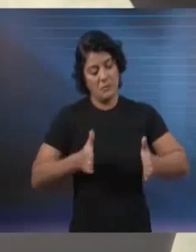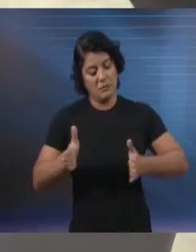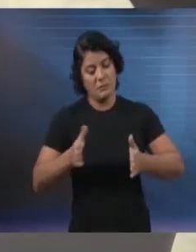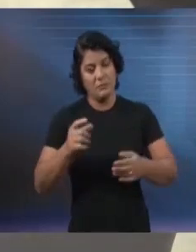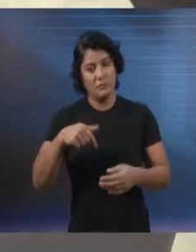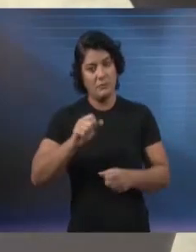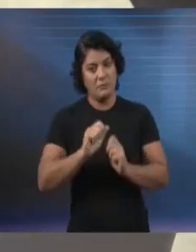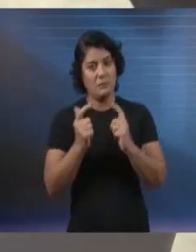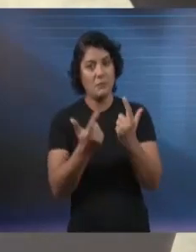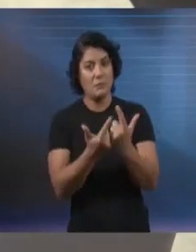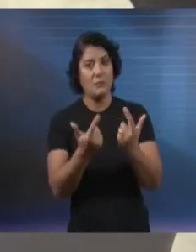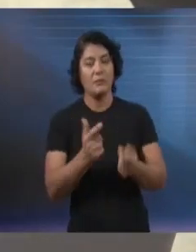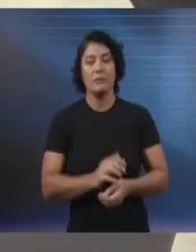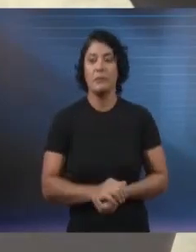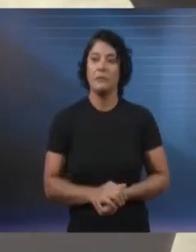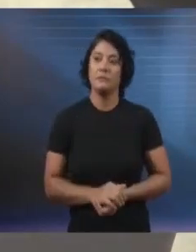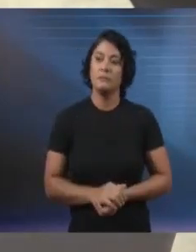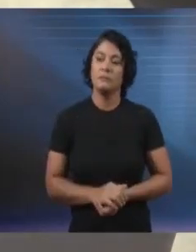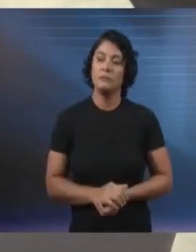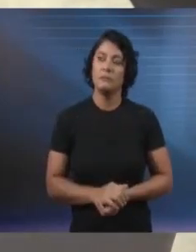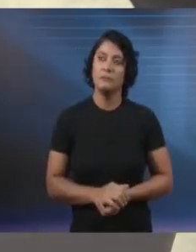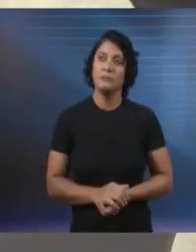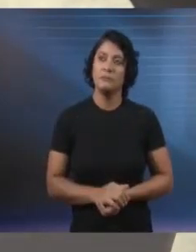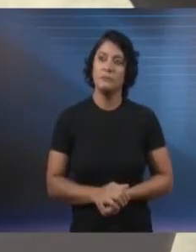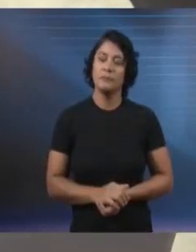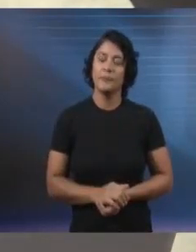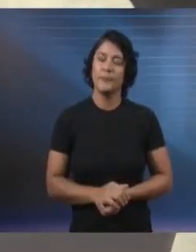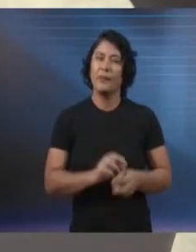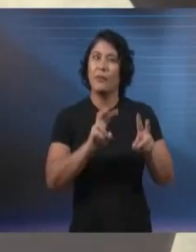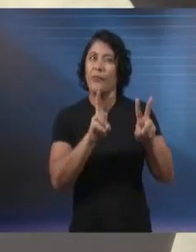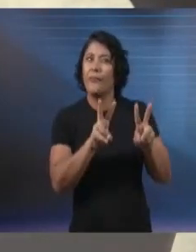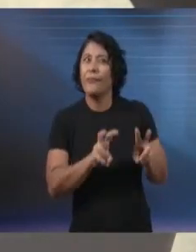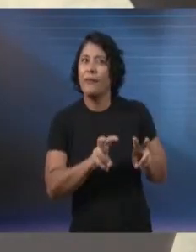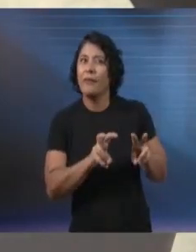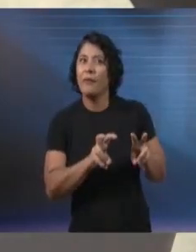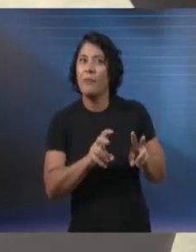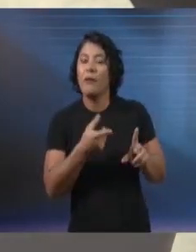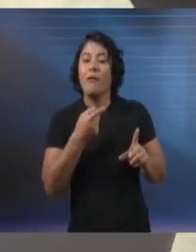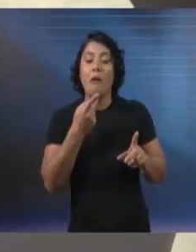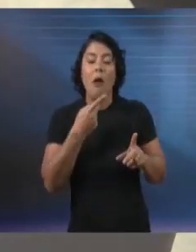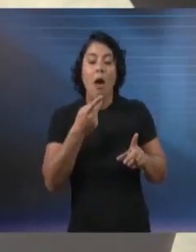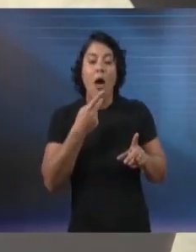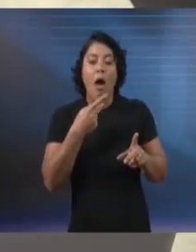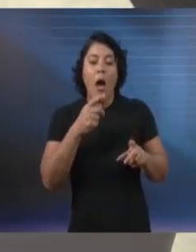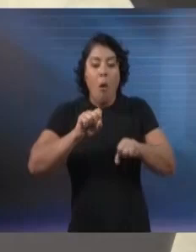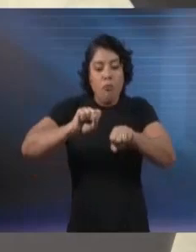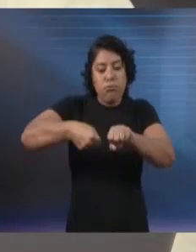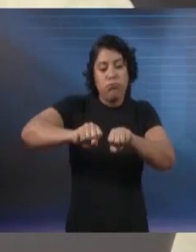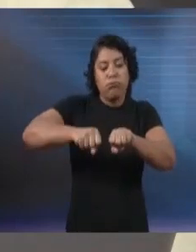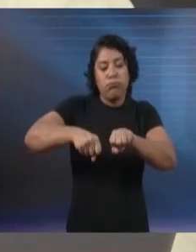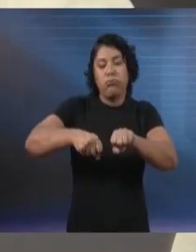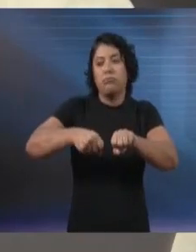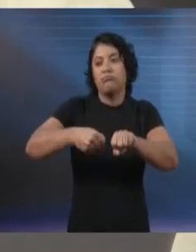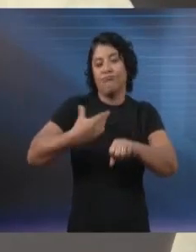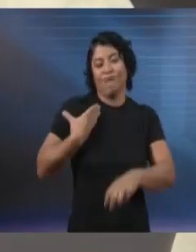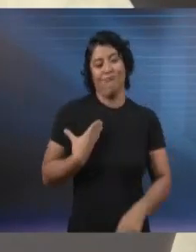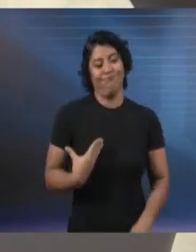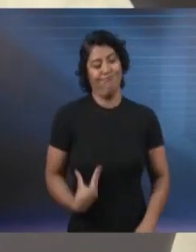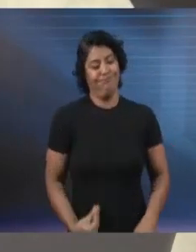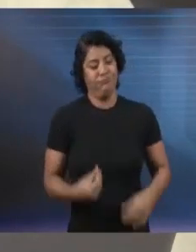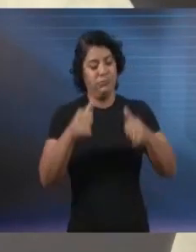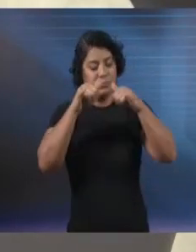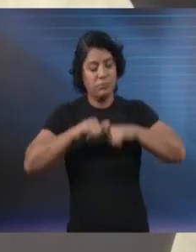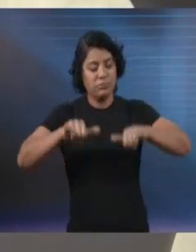Assembleia Legislativa. É um tema que afeta os motociclistas. Quero lamentar a notícia